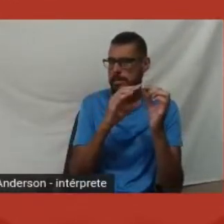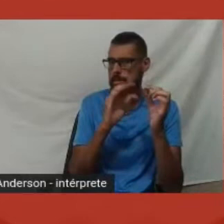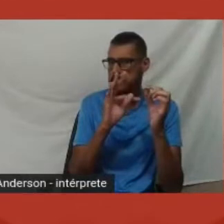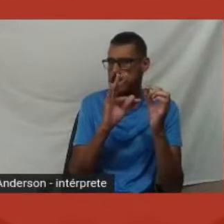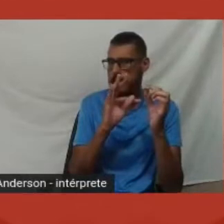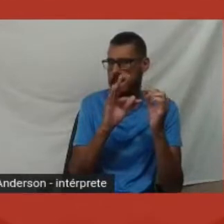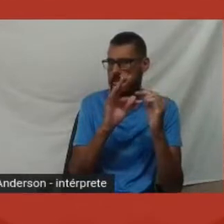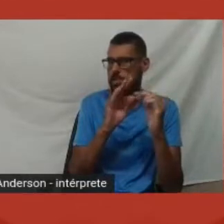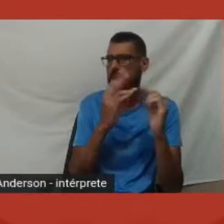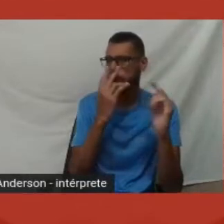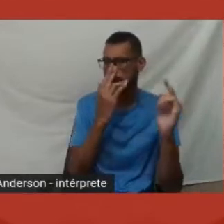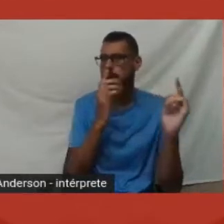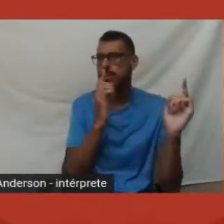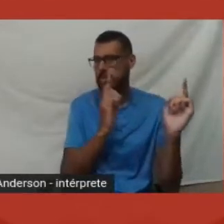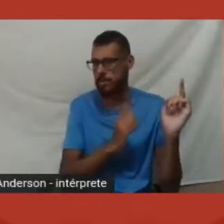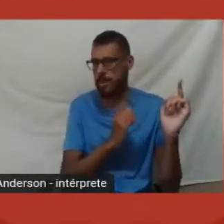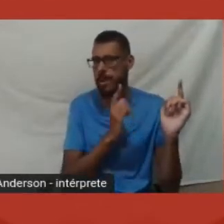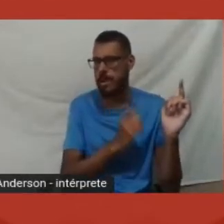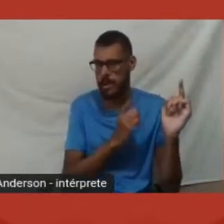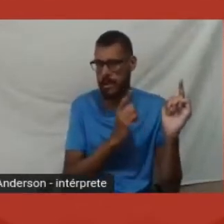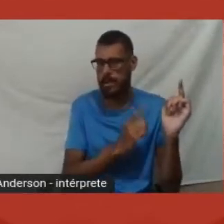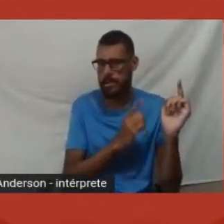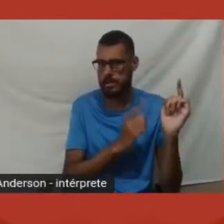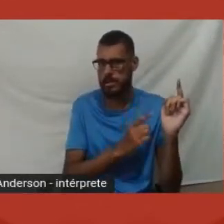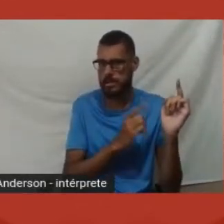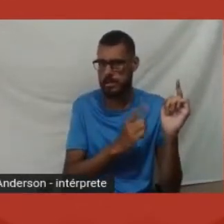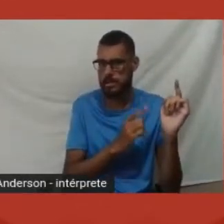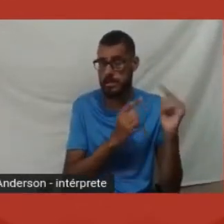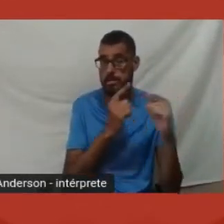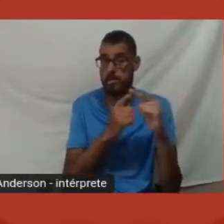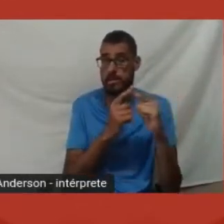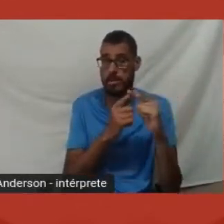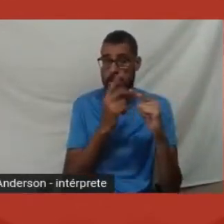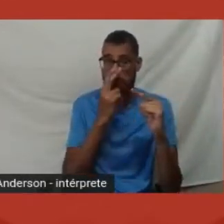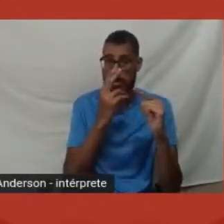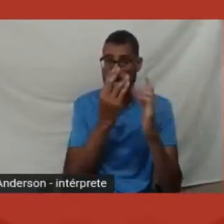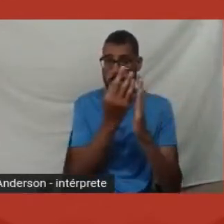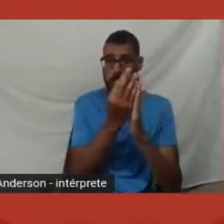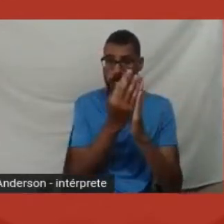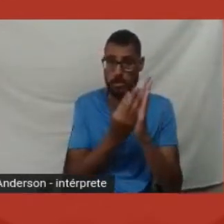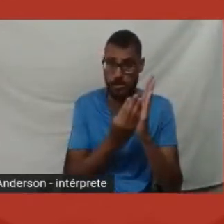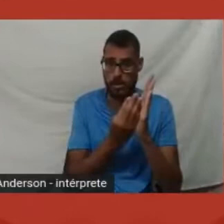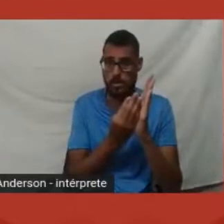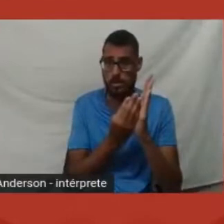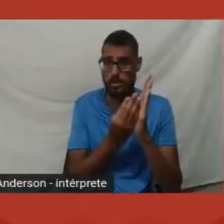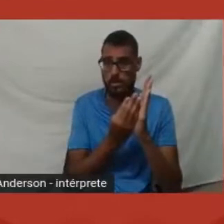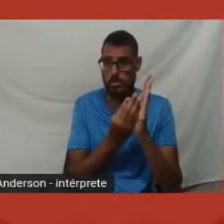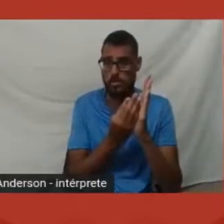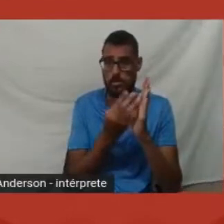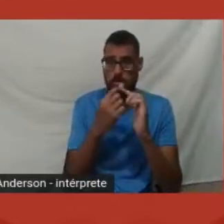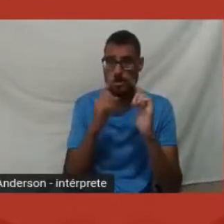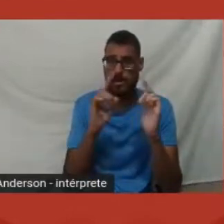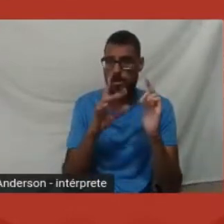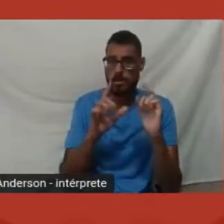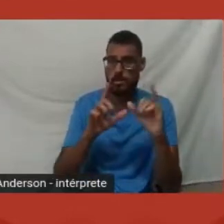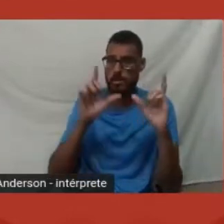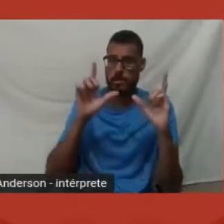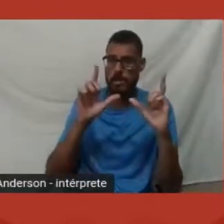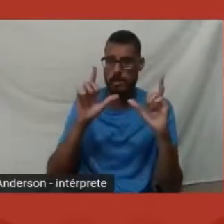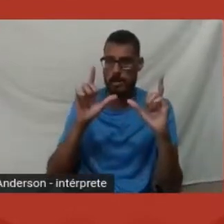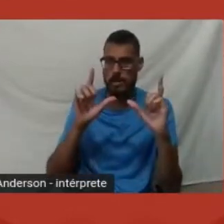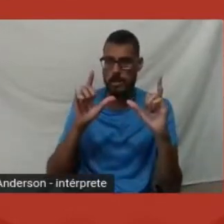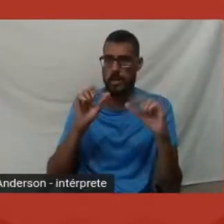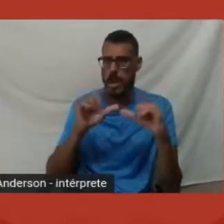daqui mesmo, oficina CER7, segundo CER7, porque aparece o texto, né? Mas é que são só as primeiras janelas. Abre ele aí e a gente